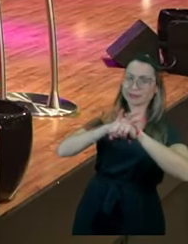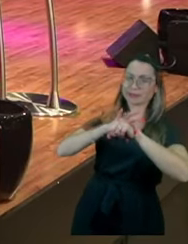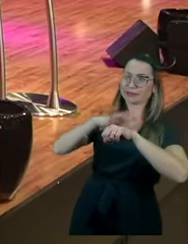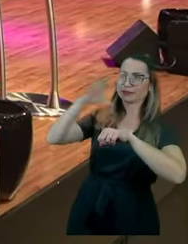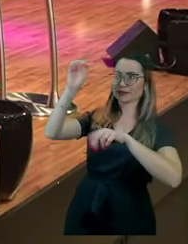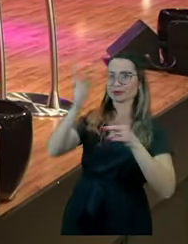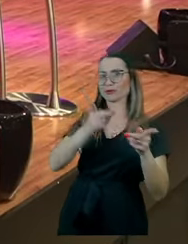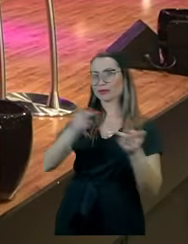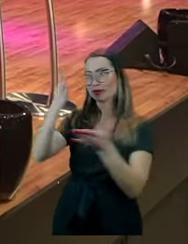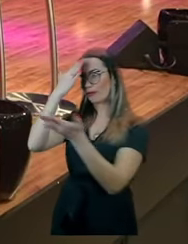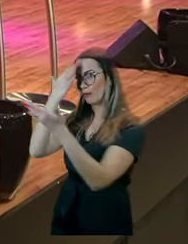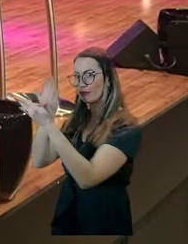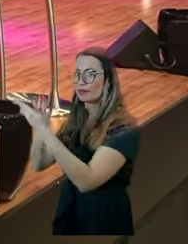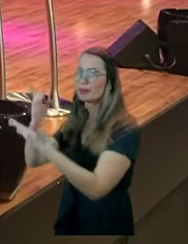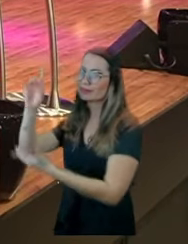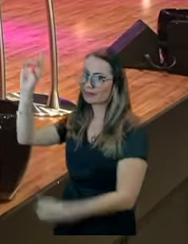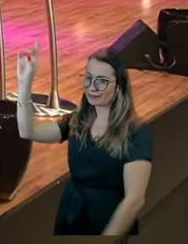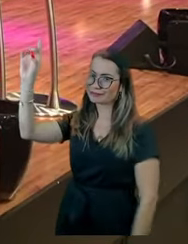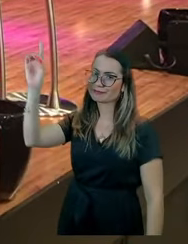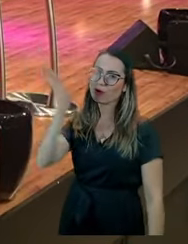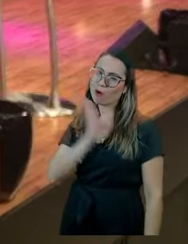convidar a confiar nele de todo o coração.